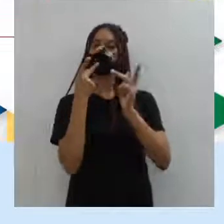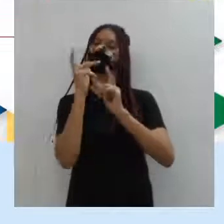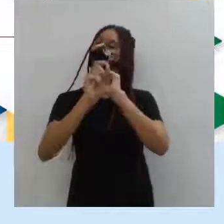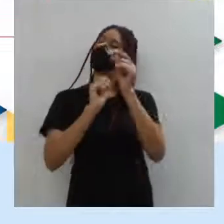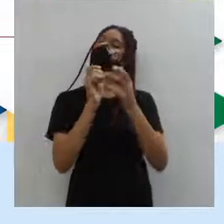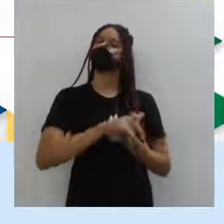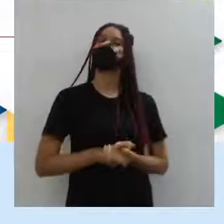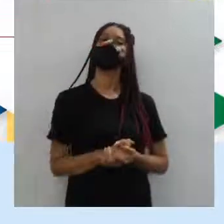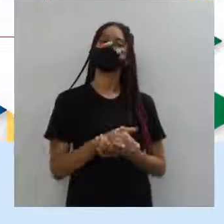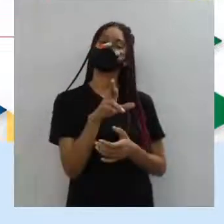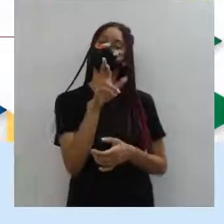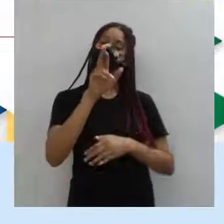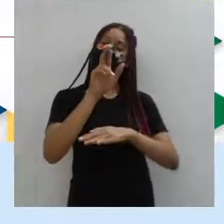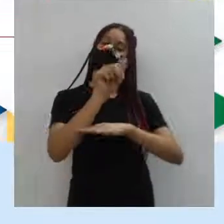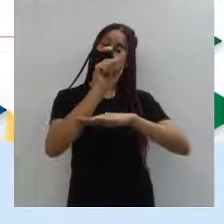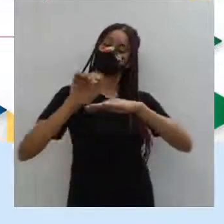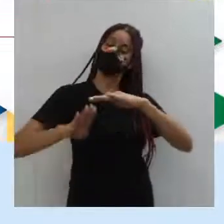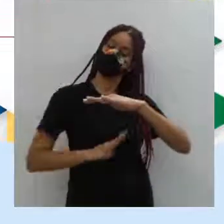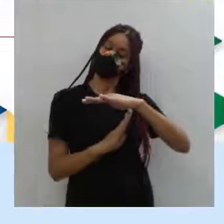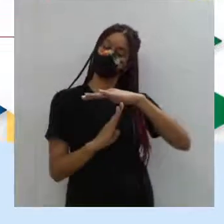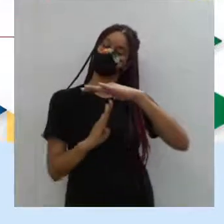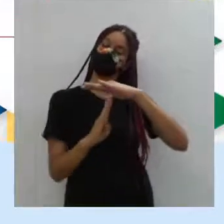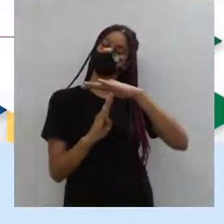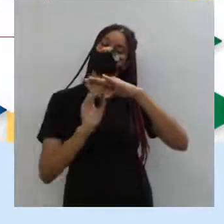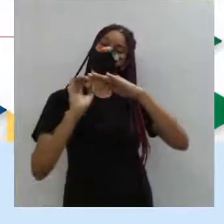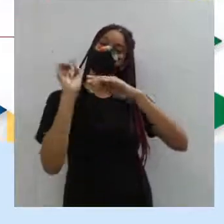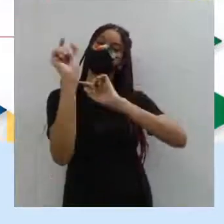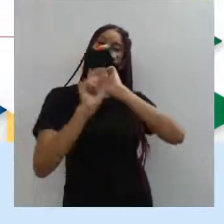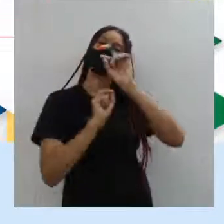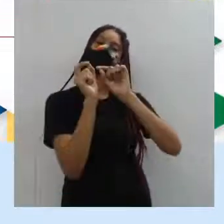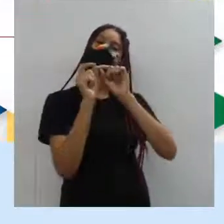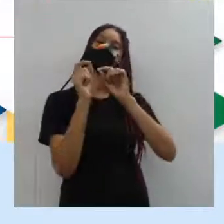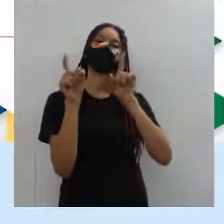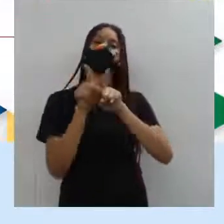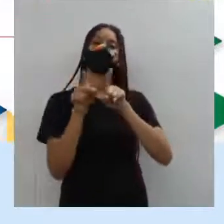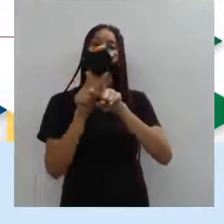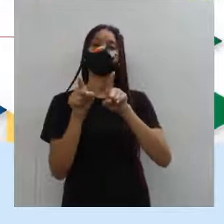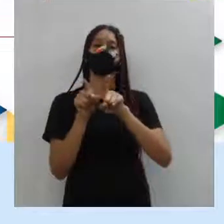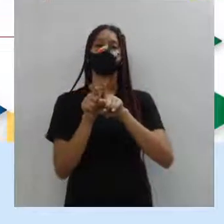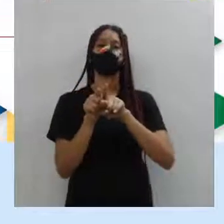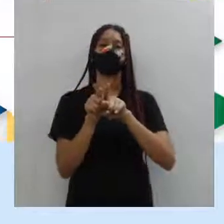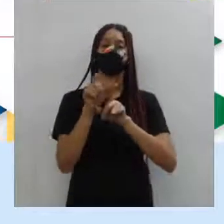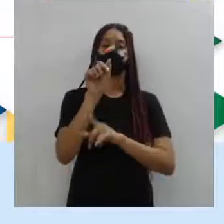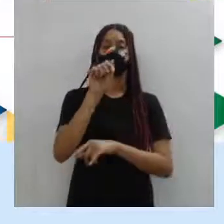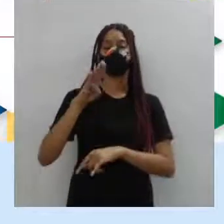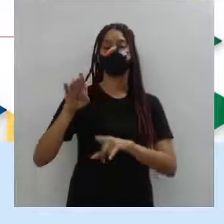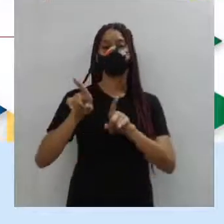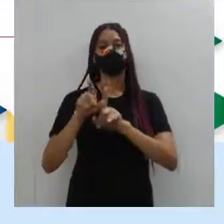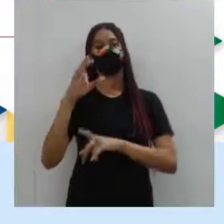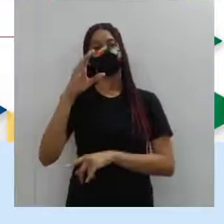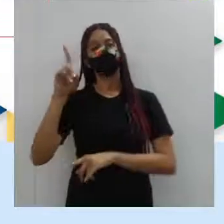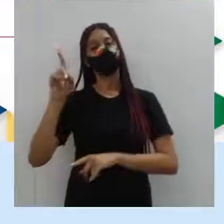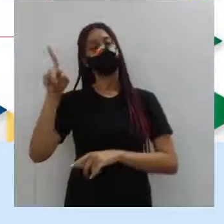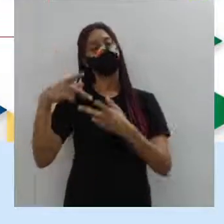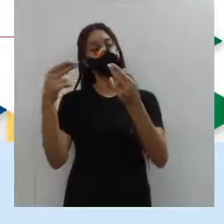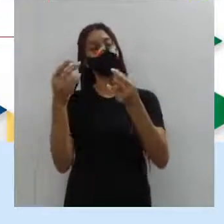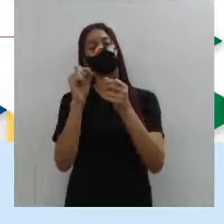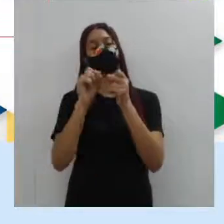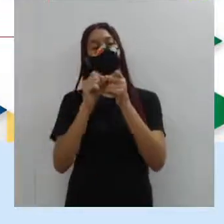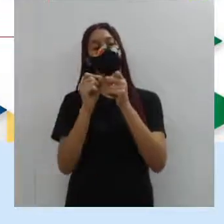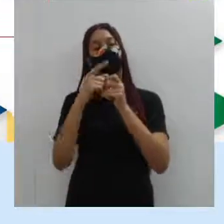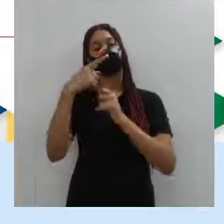a razão entre A e B e a razão entre C e D são iguais, elas formam uma proporção. Então, para formar a